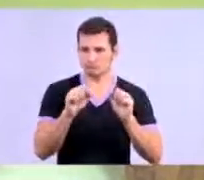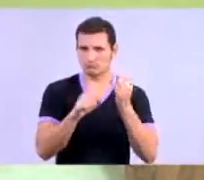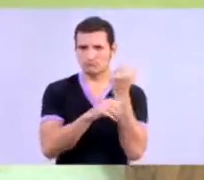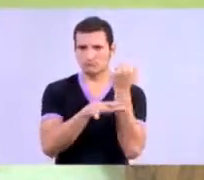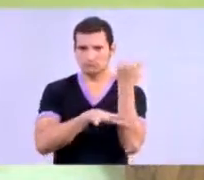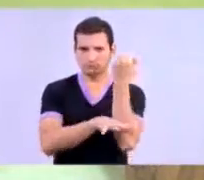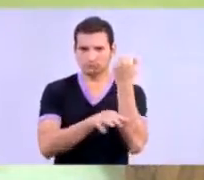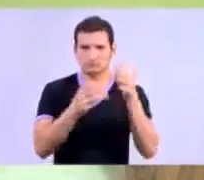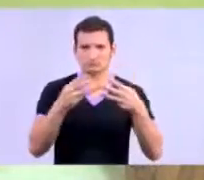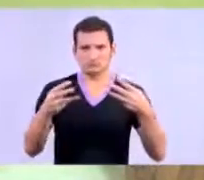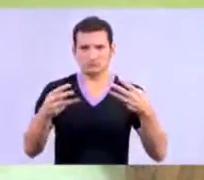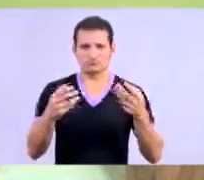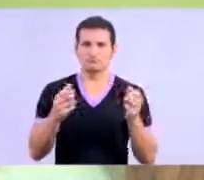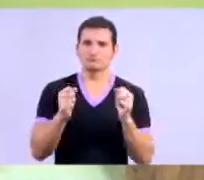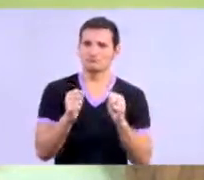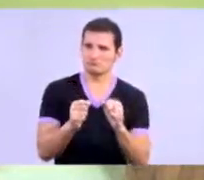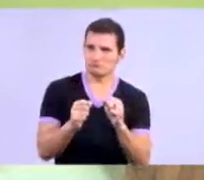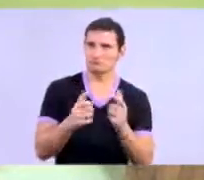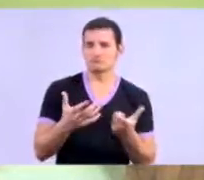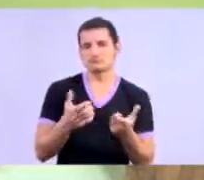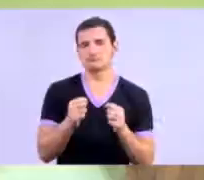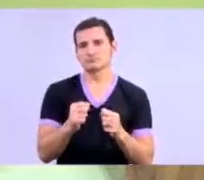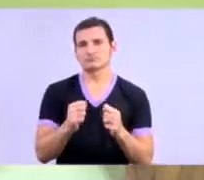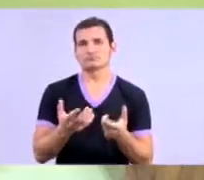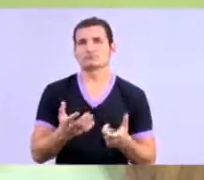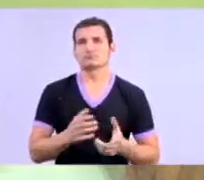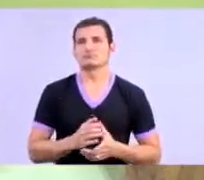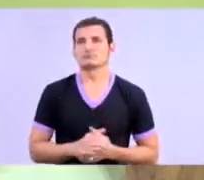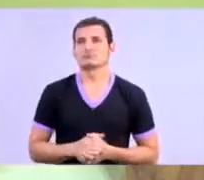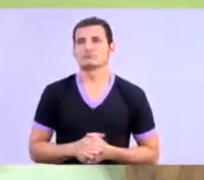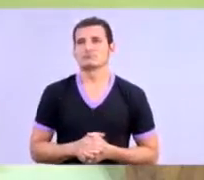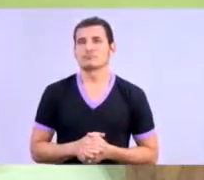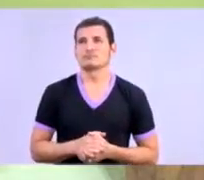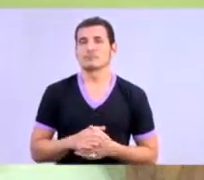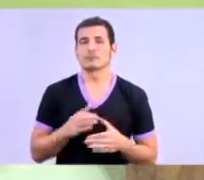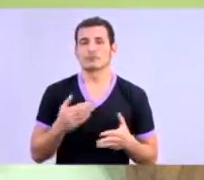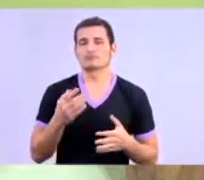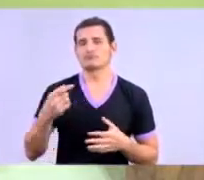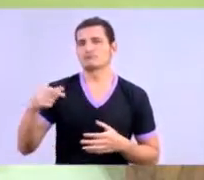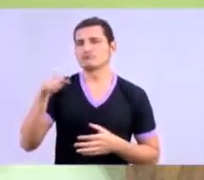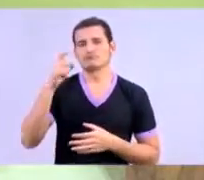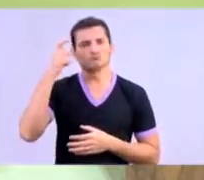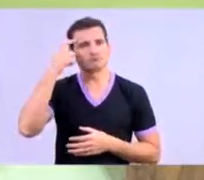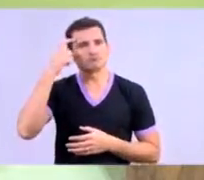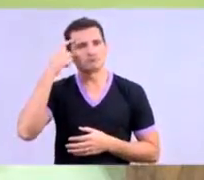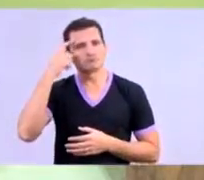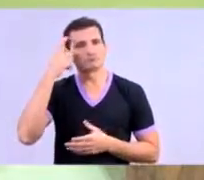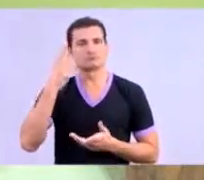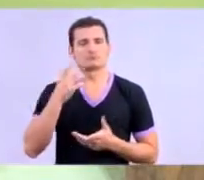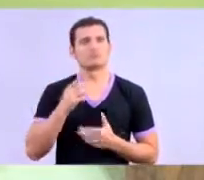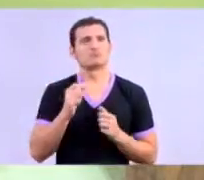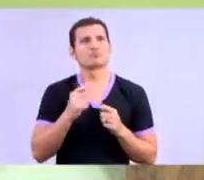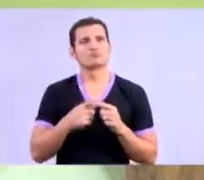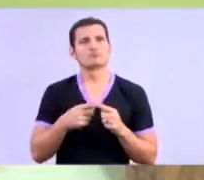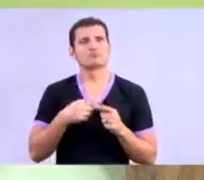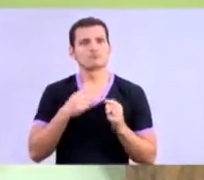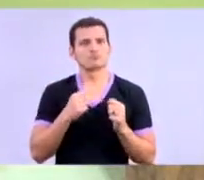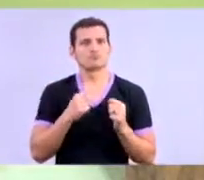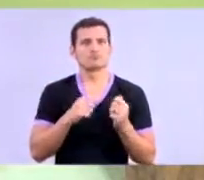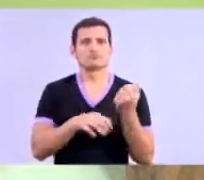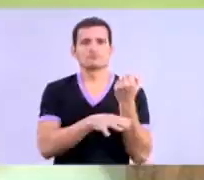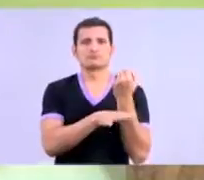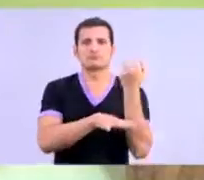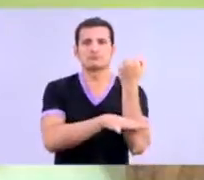rede? Pode ser. Então, você vai se perguntar, ora, porque então posso pegar um servidor que tem